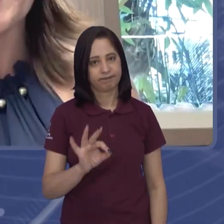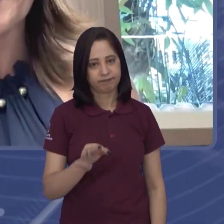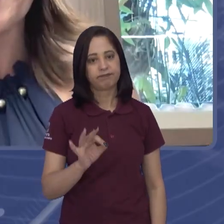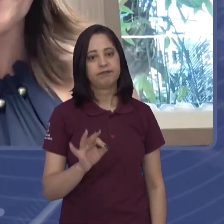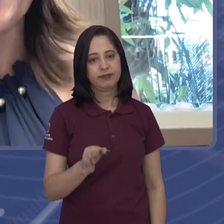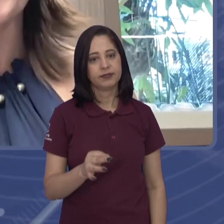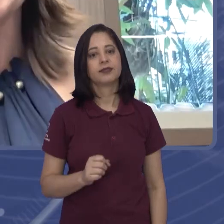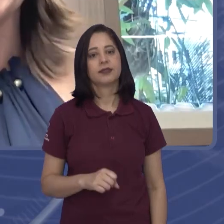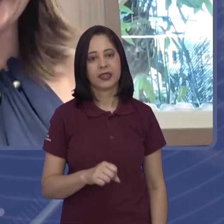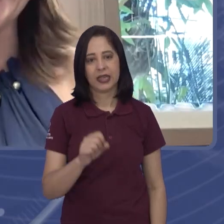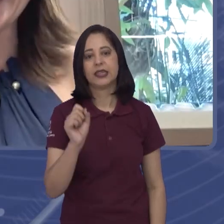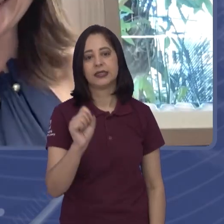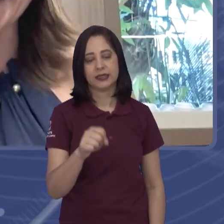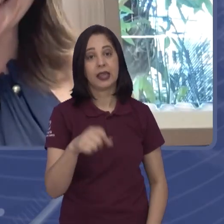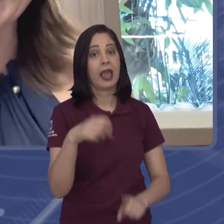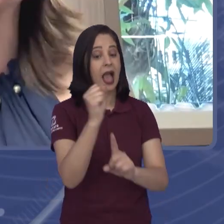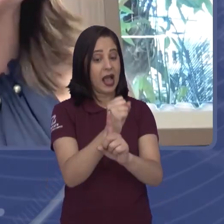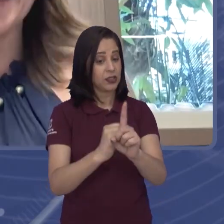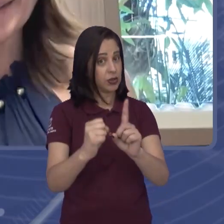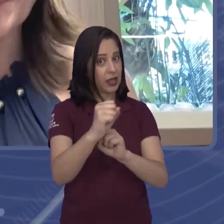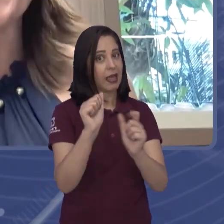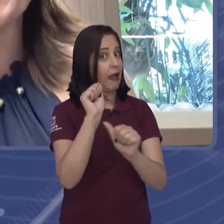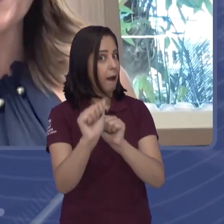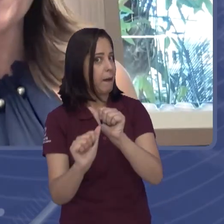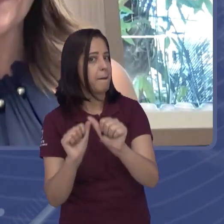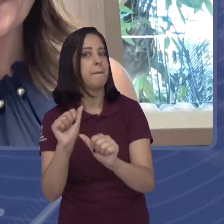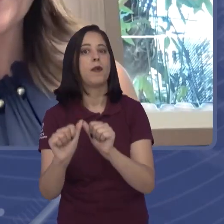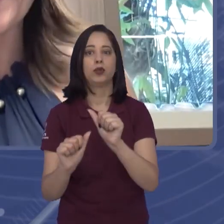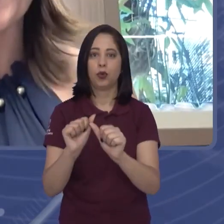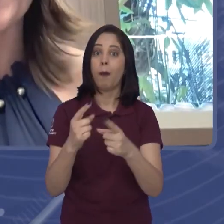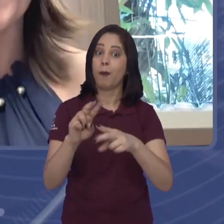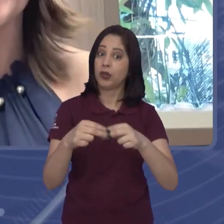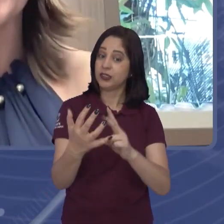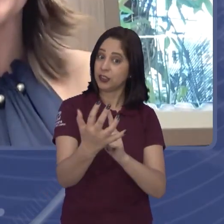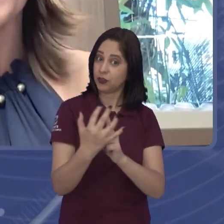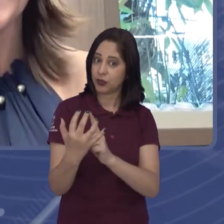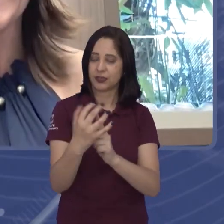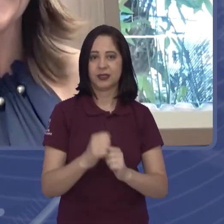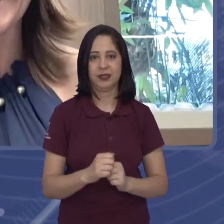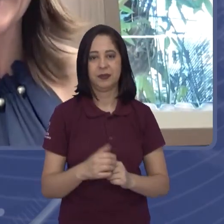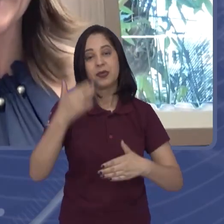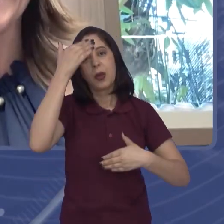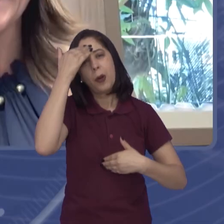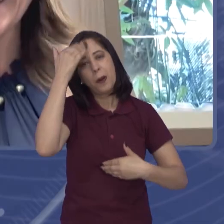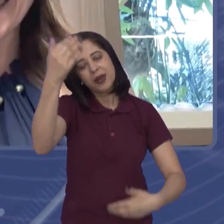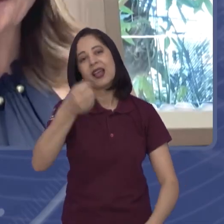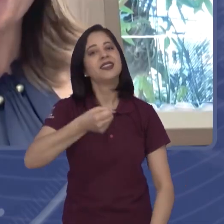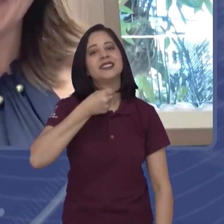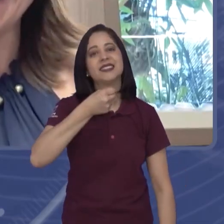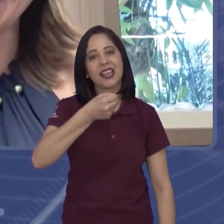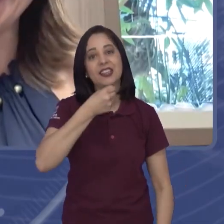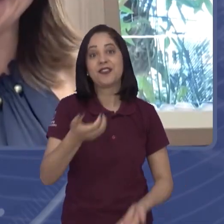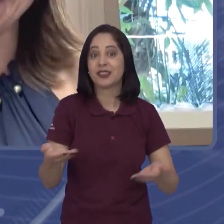Exatamente, né? Conforme a sociedade vai moldando, tudo isso influencia, né? Né, Lu, quero te agradecer por participar aqui com a